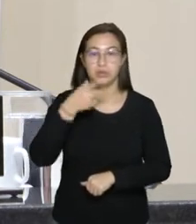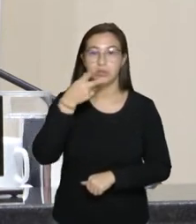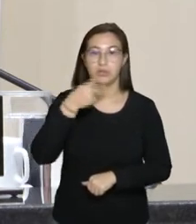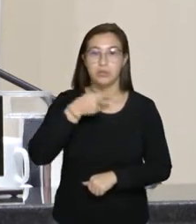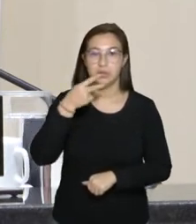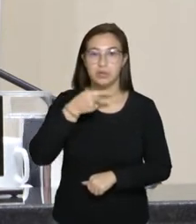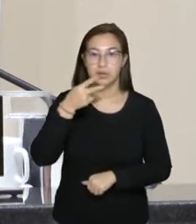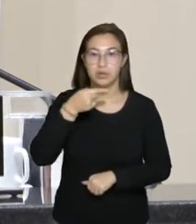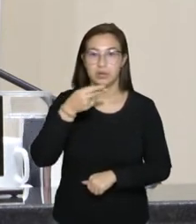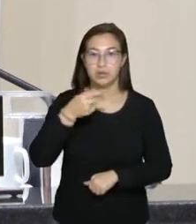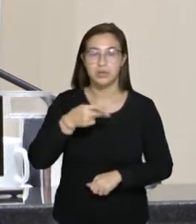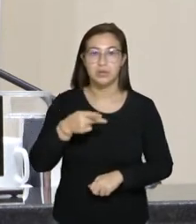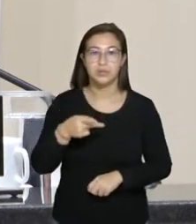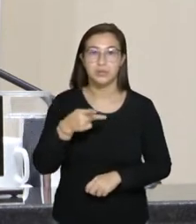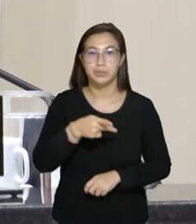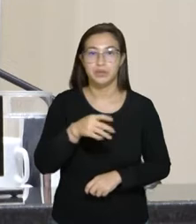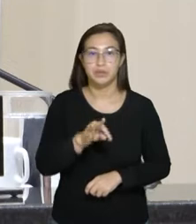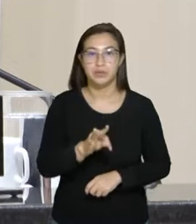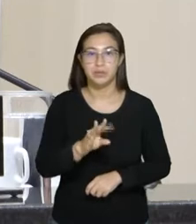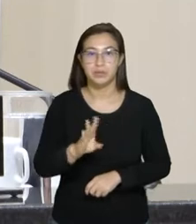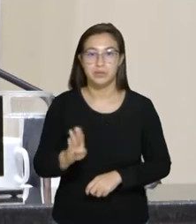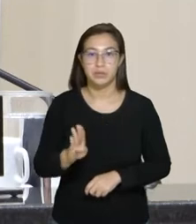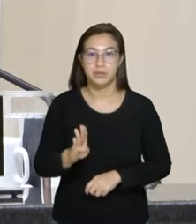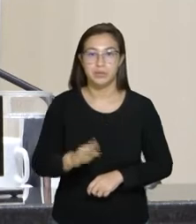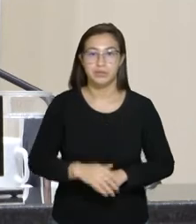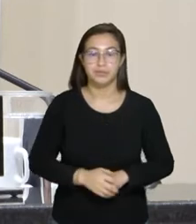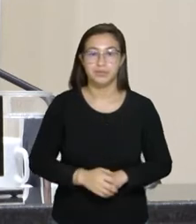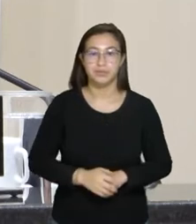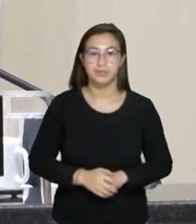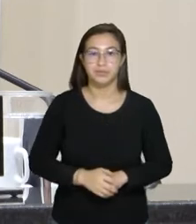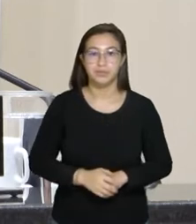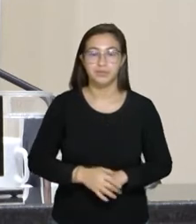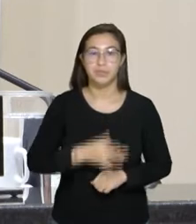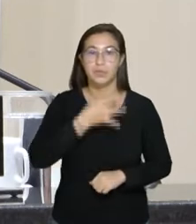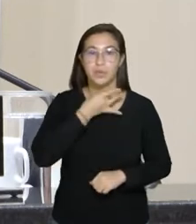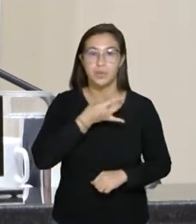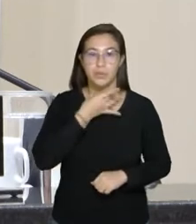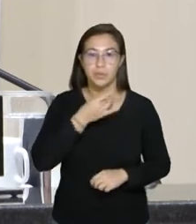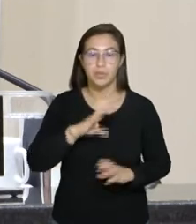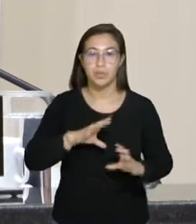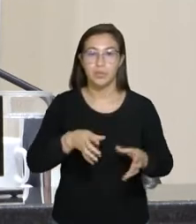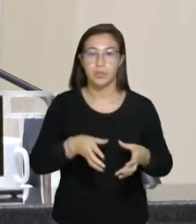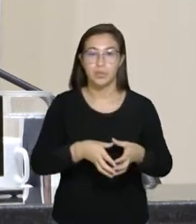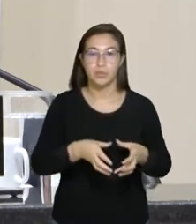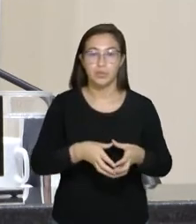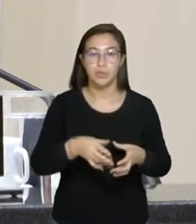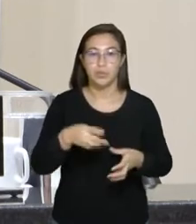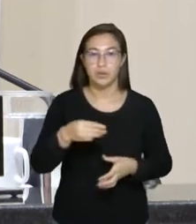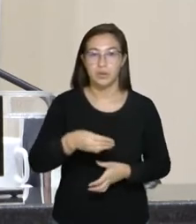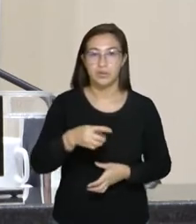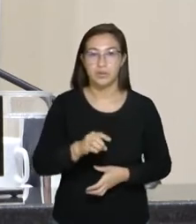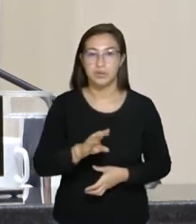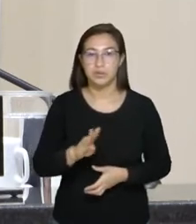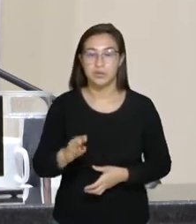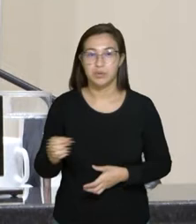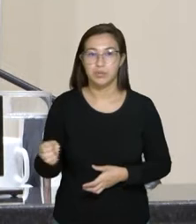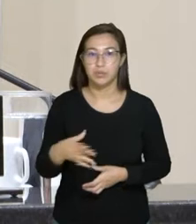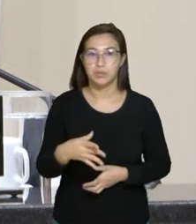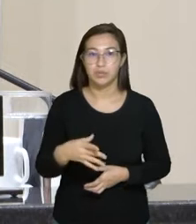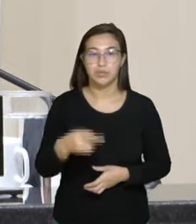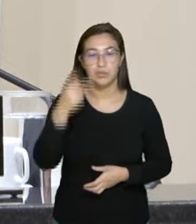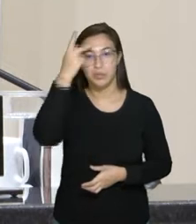Nunes, PTB, Valdir Cobalcini, Bloco MDB Novo, e